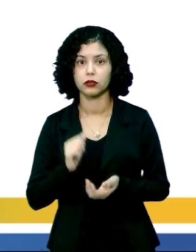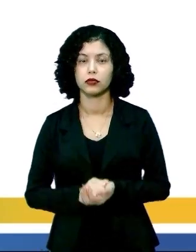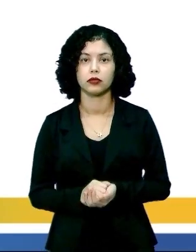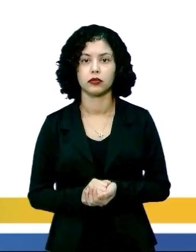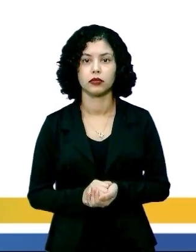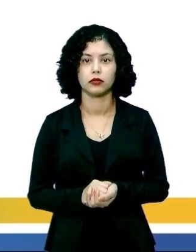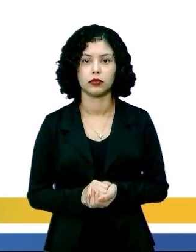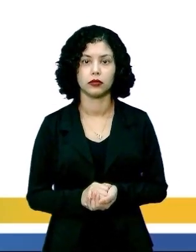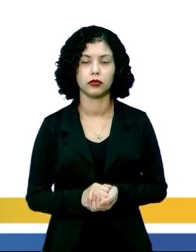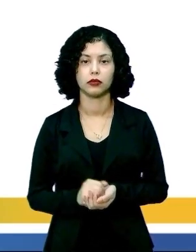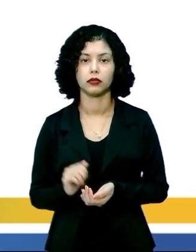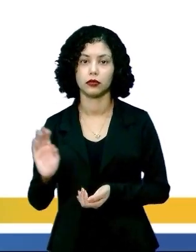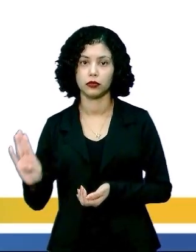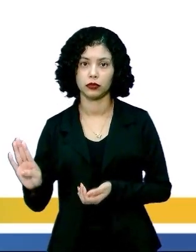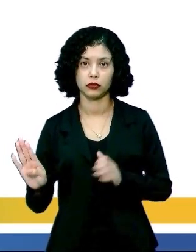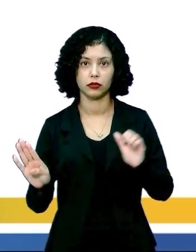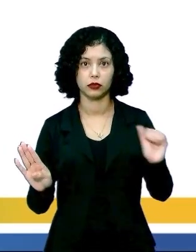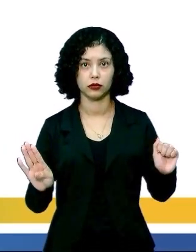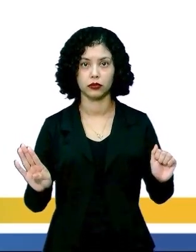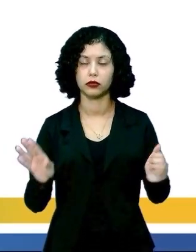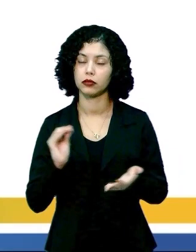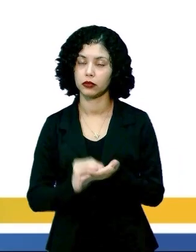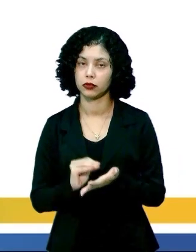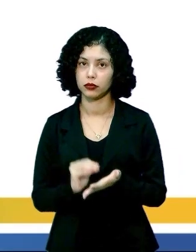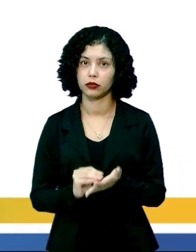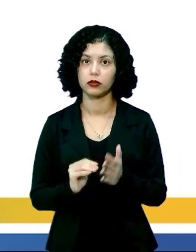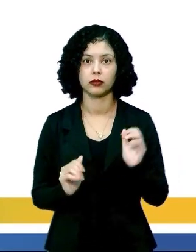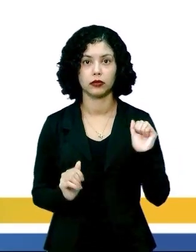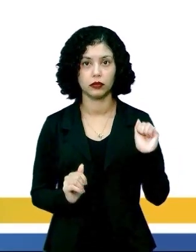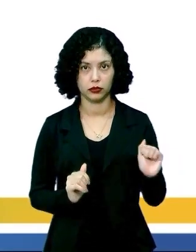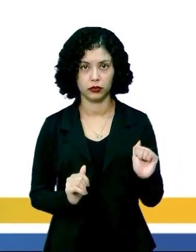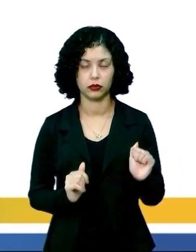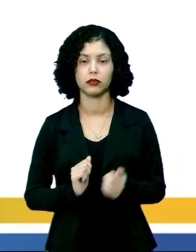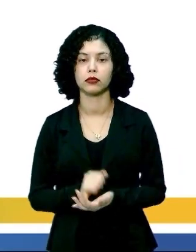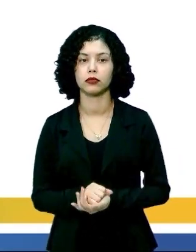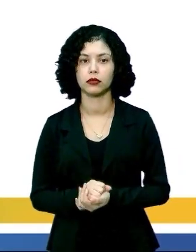estão em B e que não estão em A.